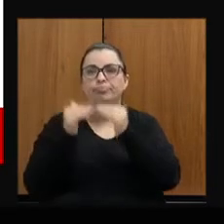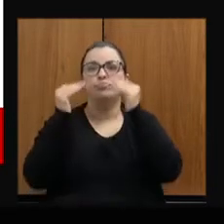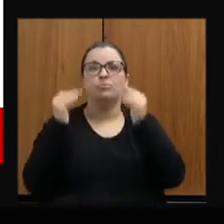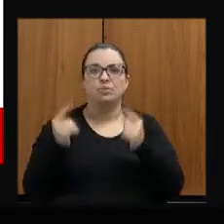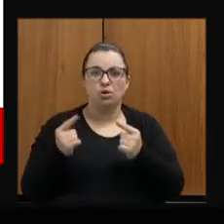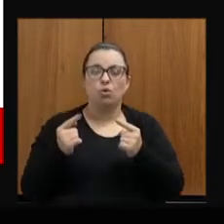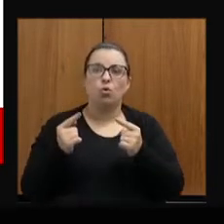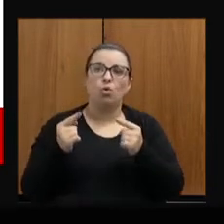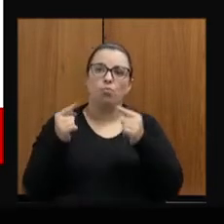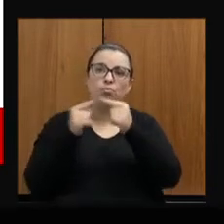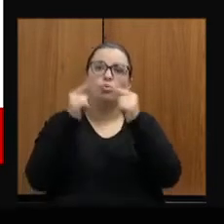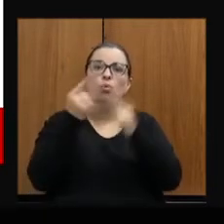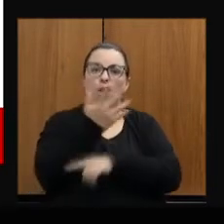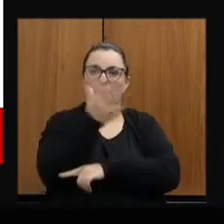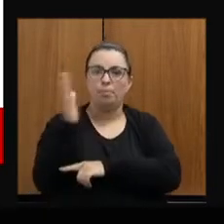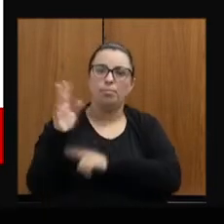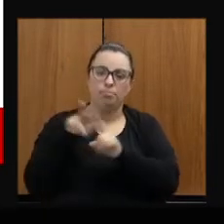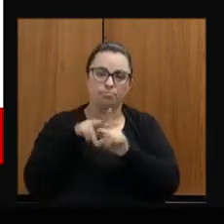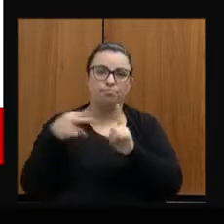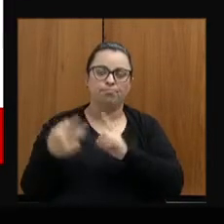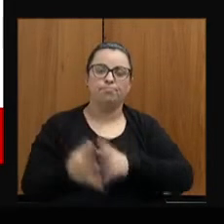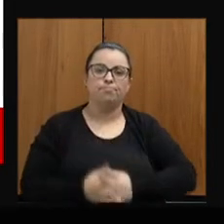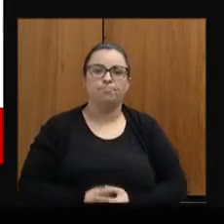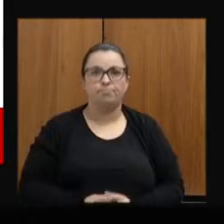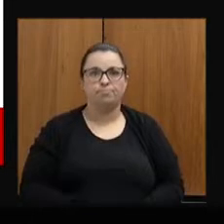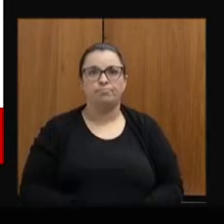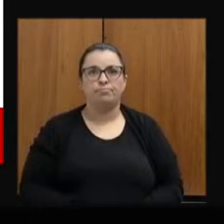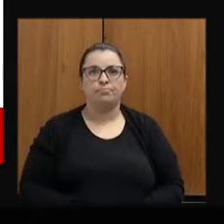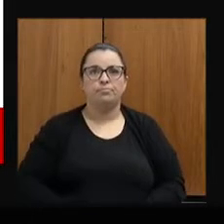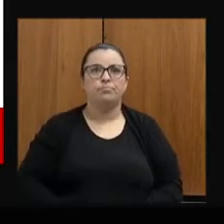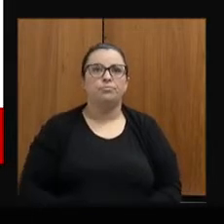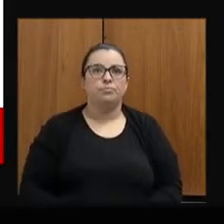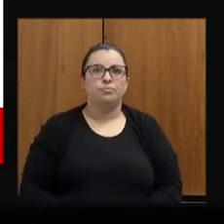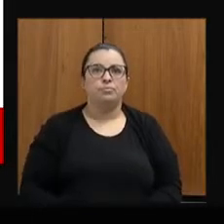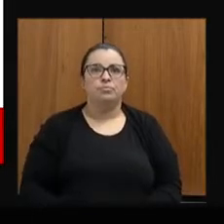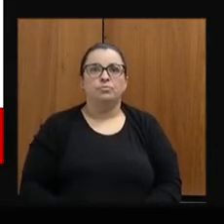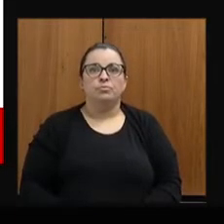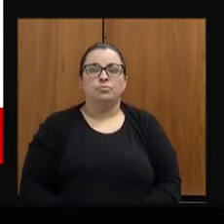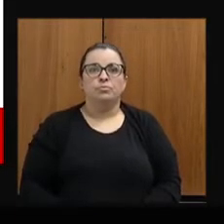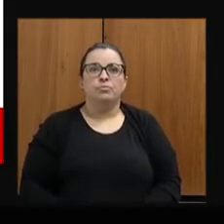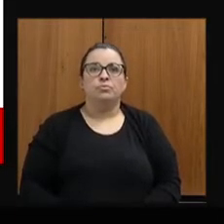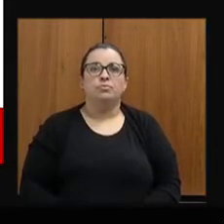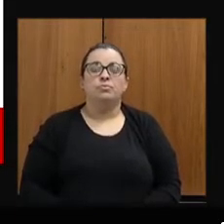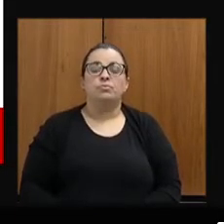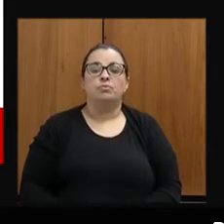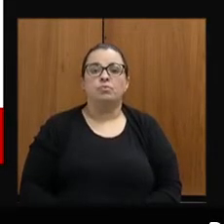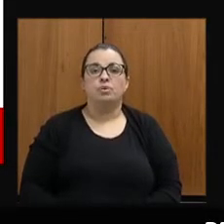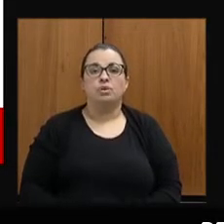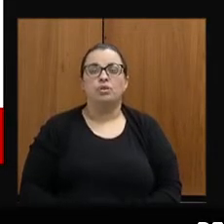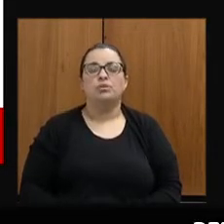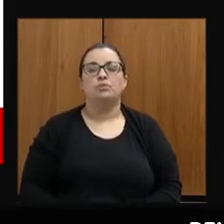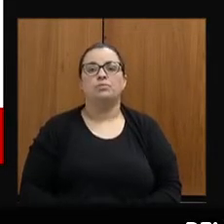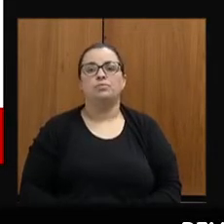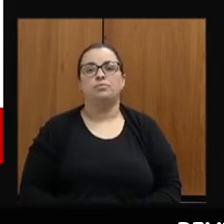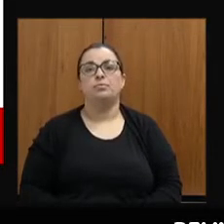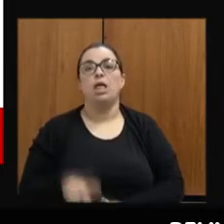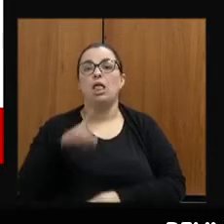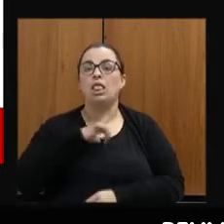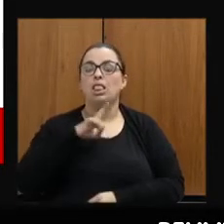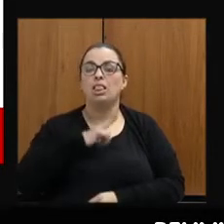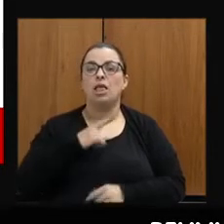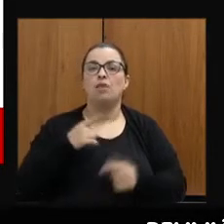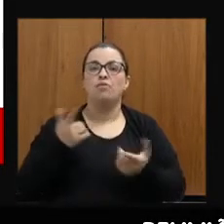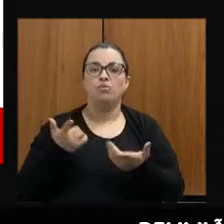ambiental e vamos passar chamar a atenção também que já foi aprovado ou